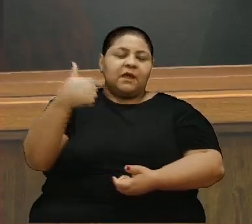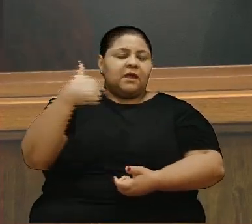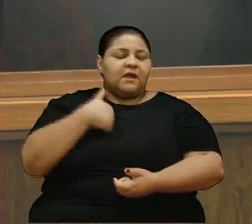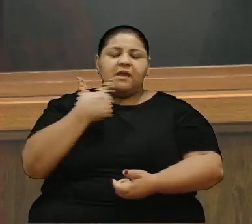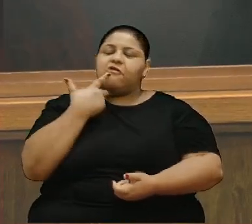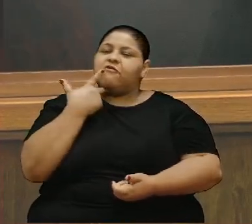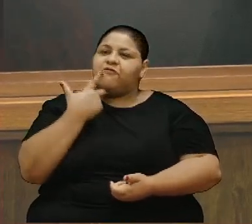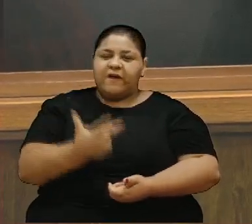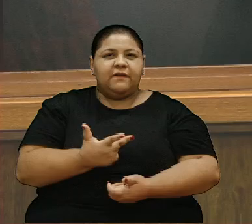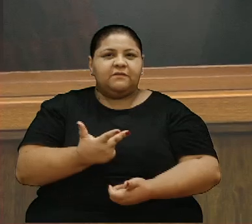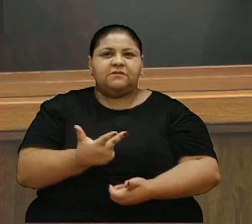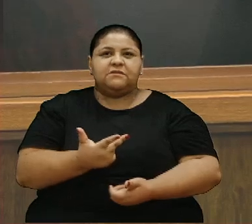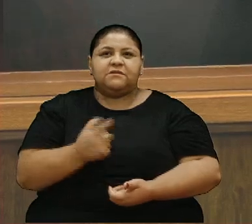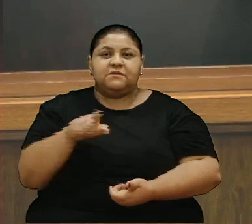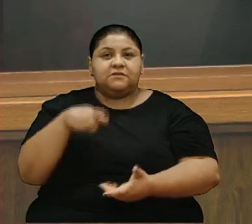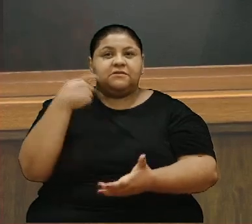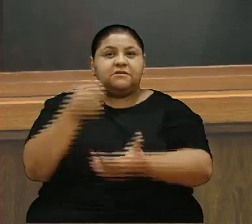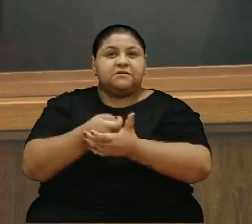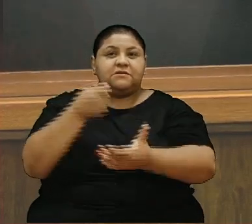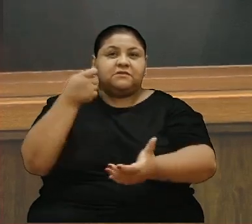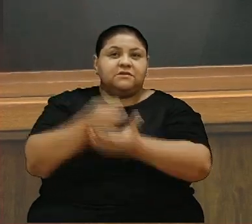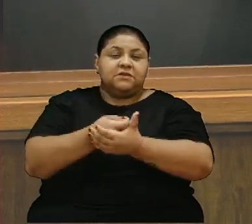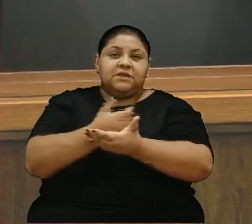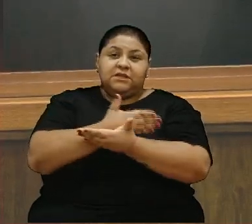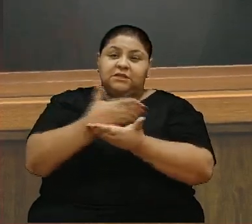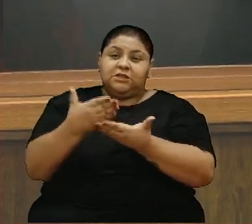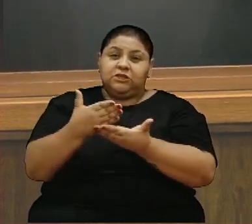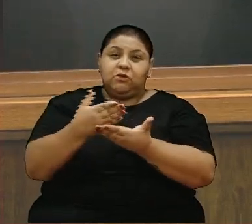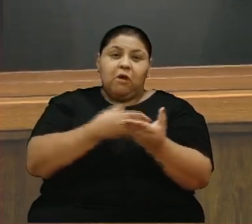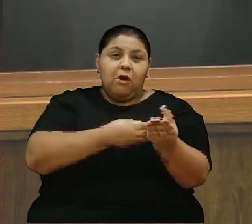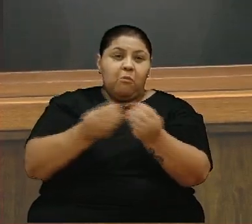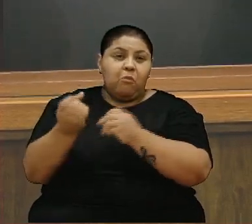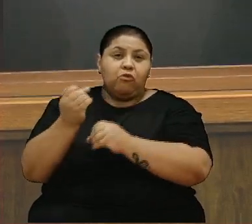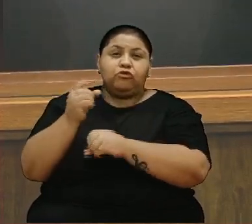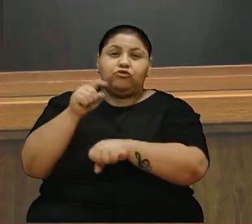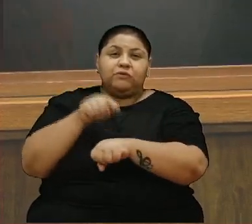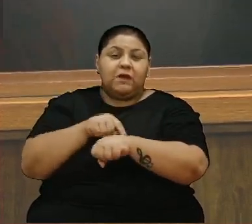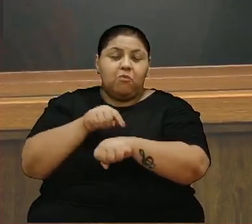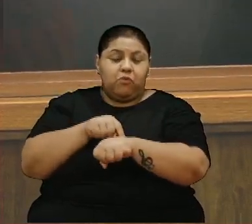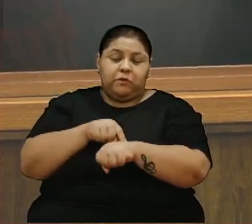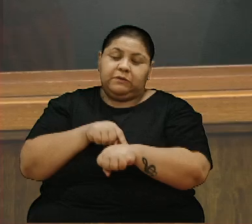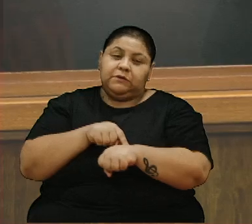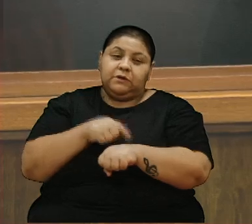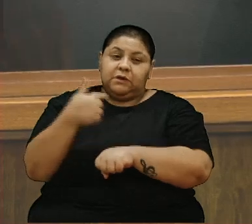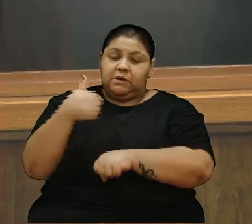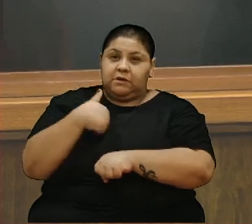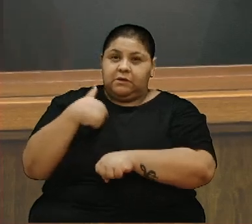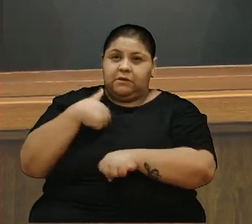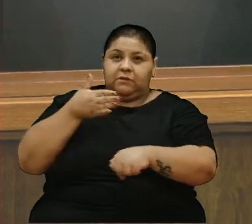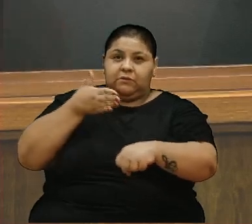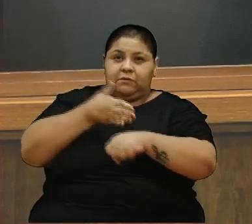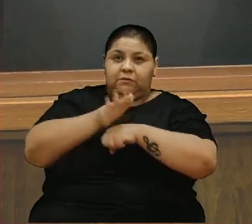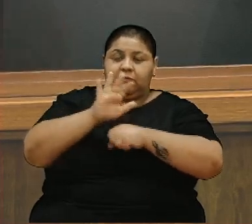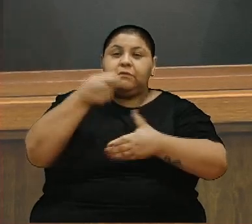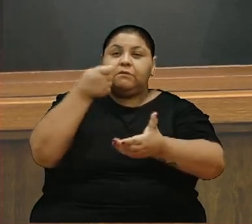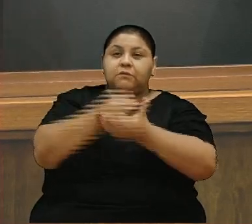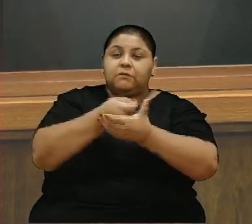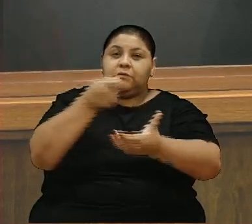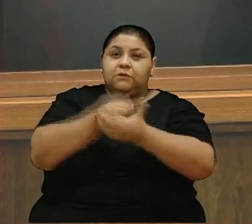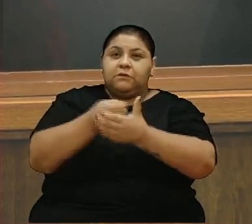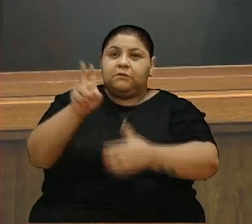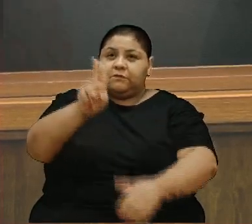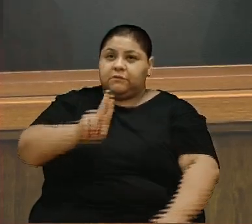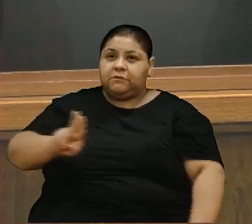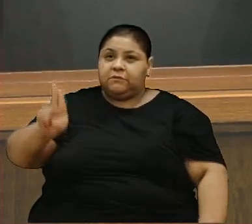de dizer que essa luta vem de décadas, muitas décadas. Eu participei dessa luta quando da